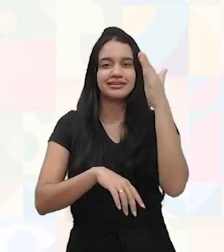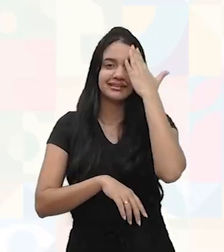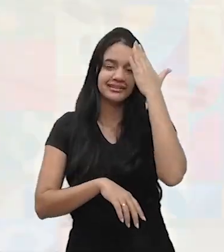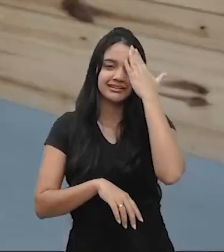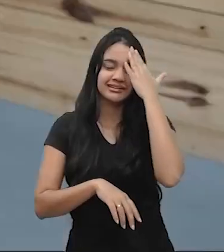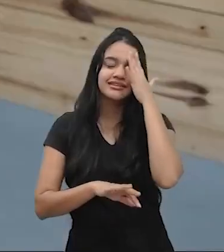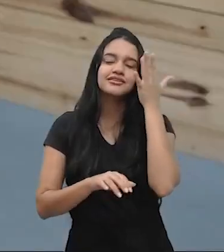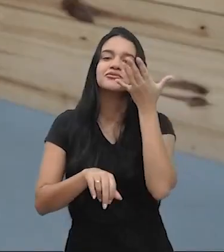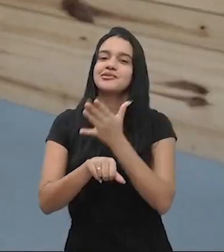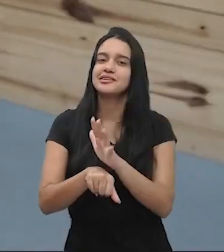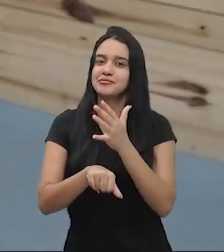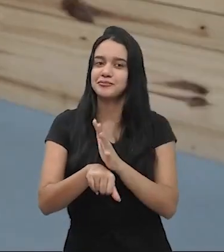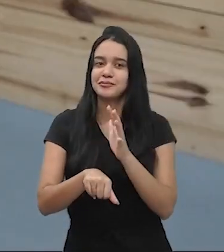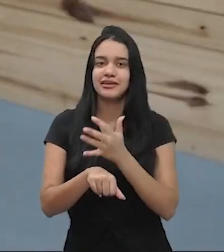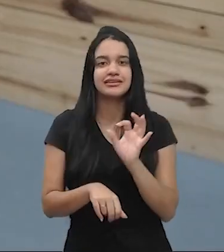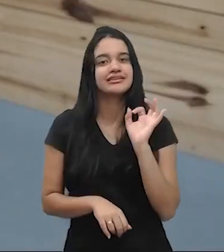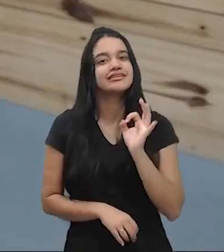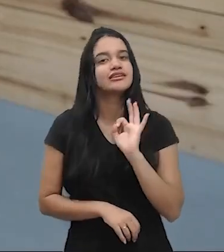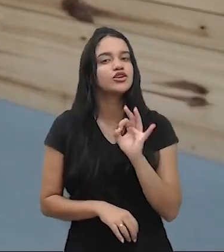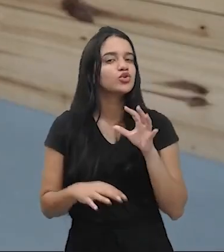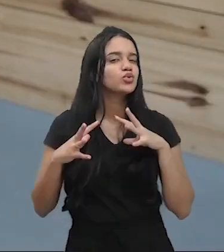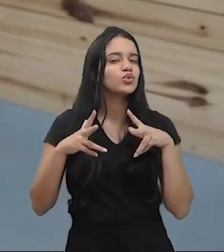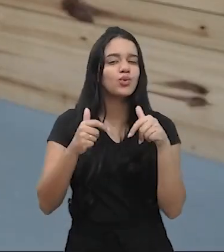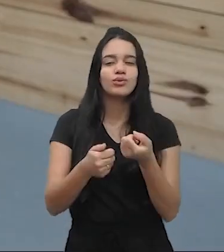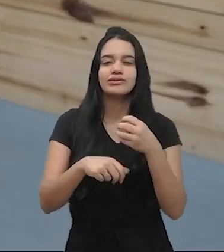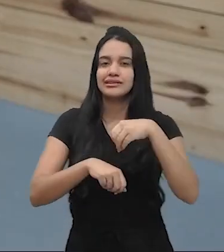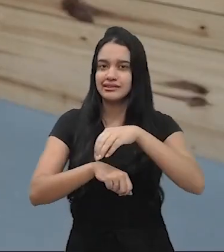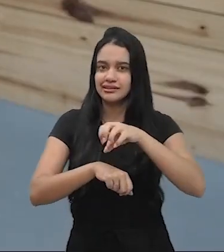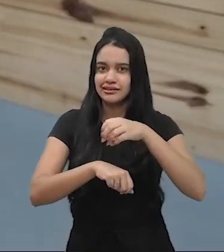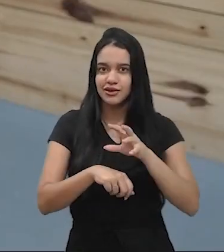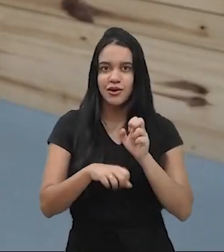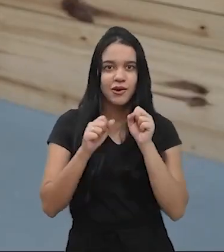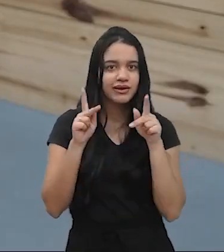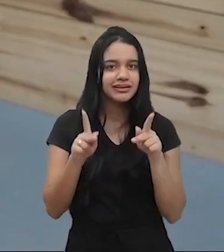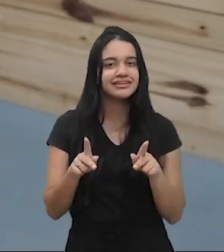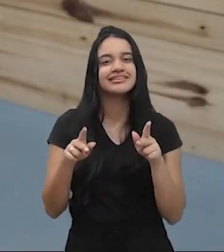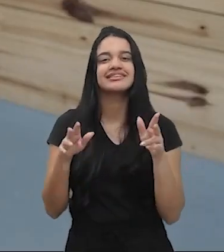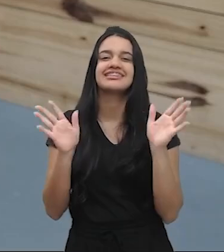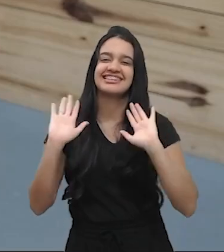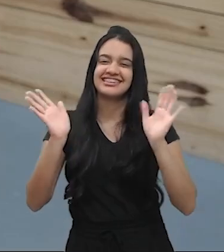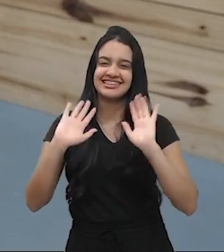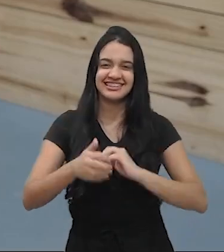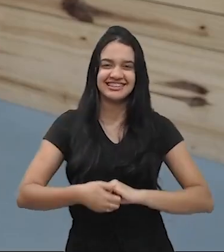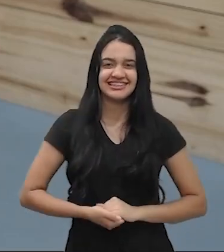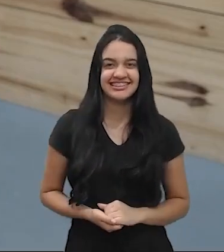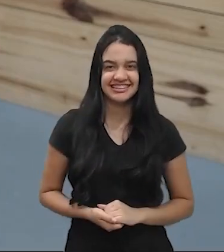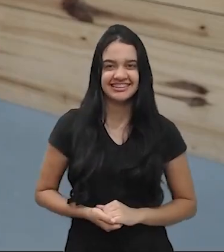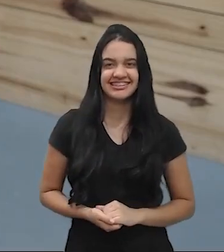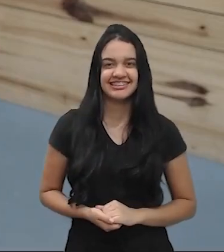vai colocar em prática, tá? Todas essas dicas que foram dadas aqui, tá bom? Até a próxima!